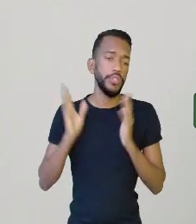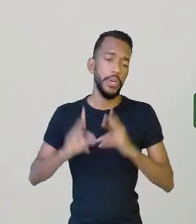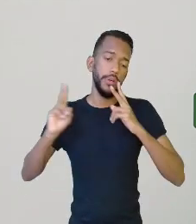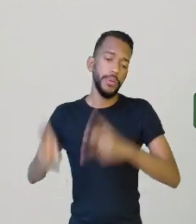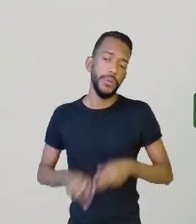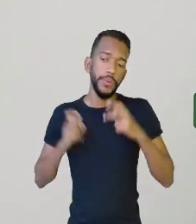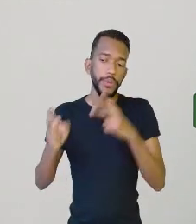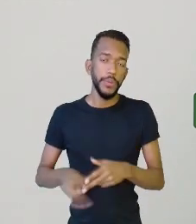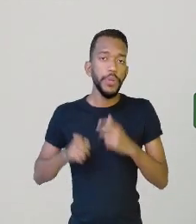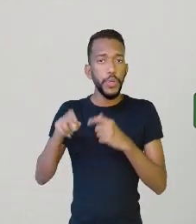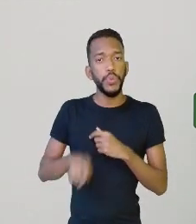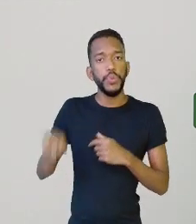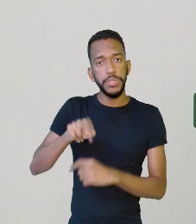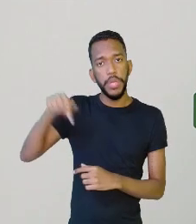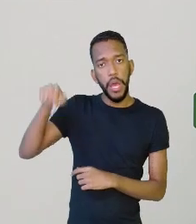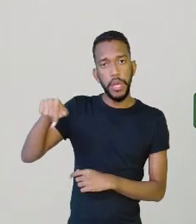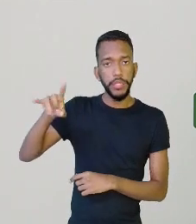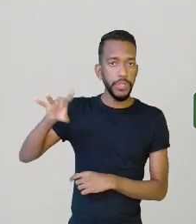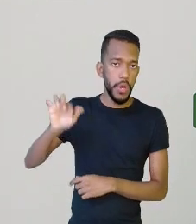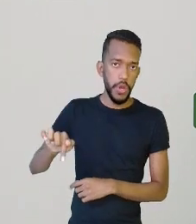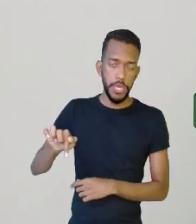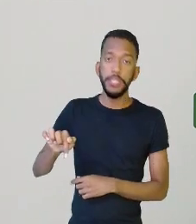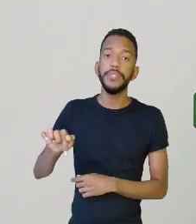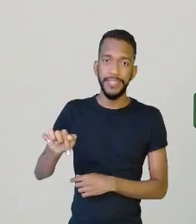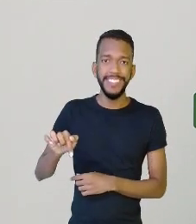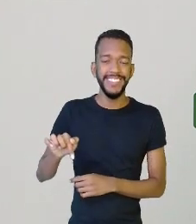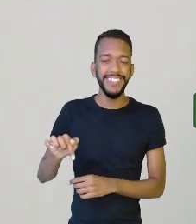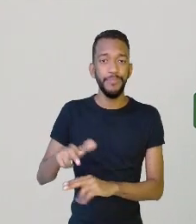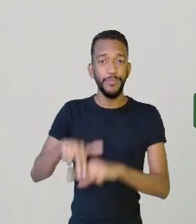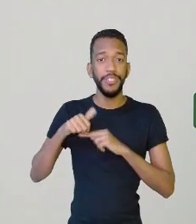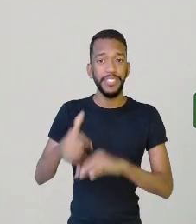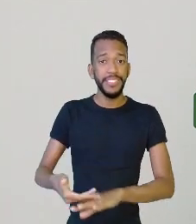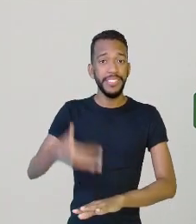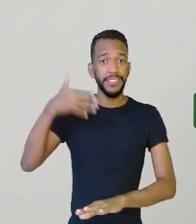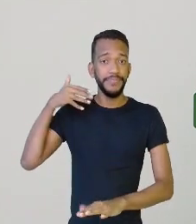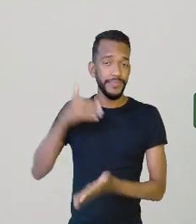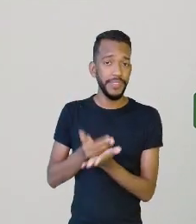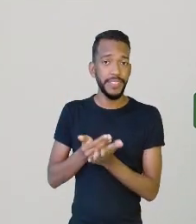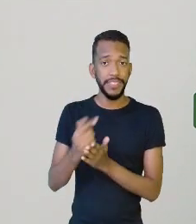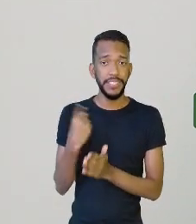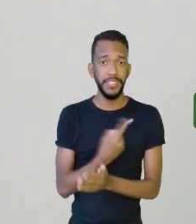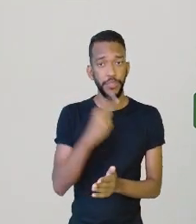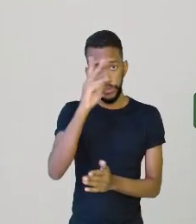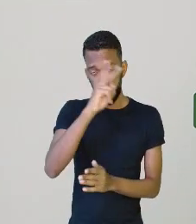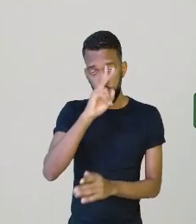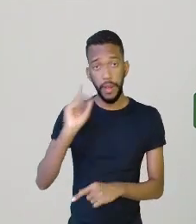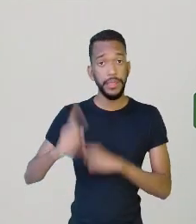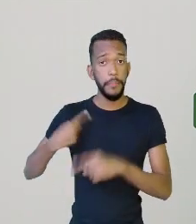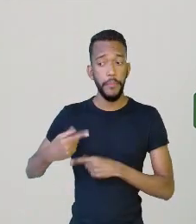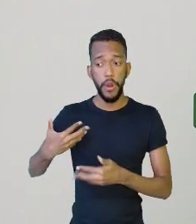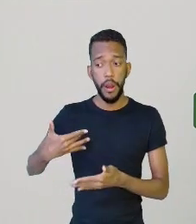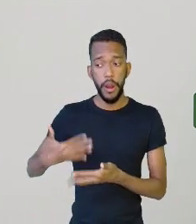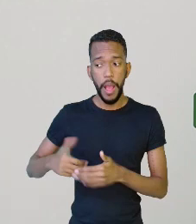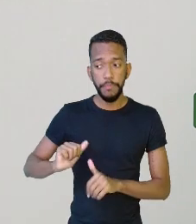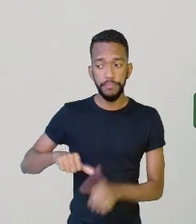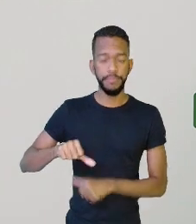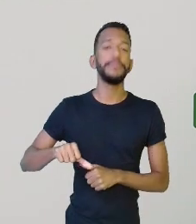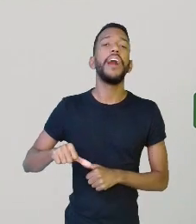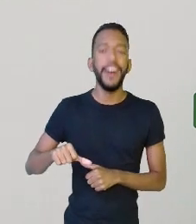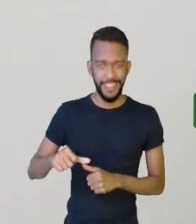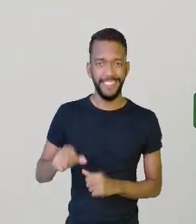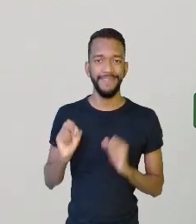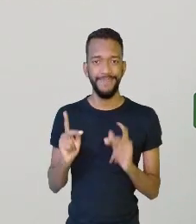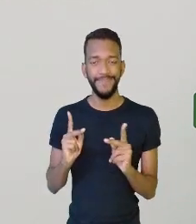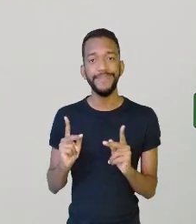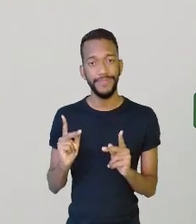explorados aqui. Então, isso aí desde o início da nossa história e depois muda. Mas nós éramos